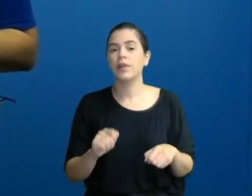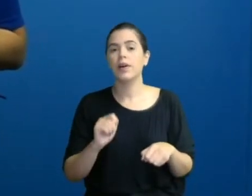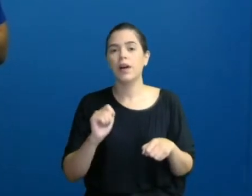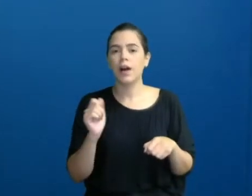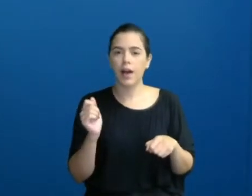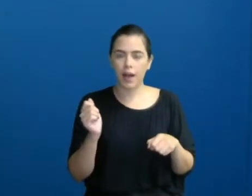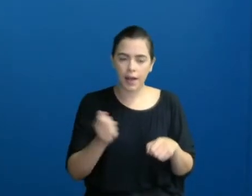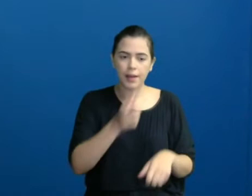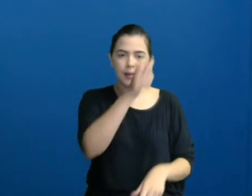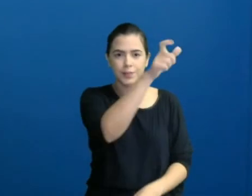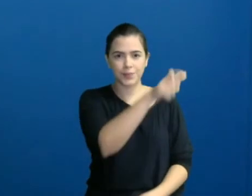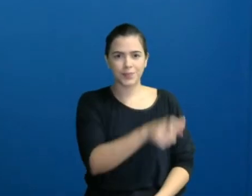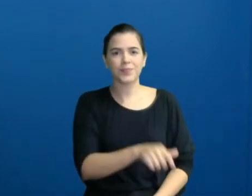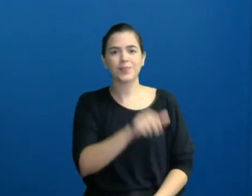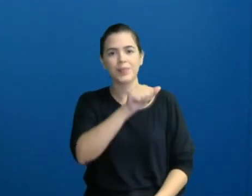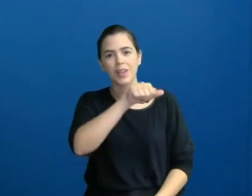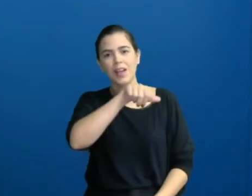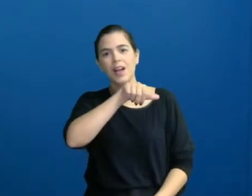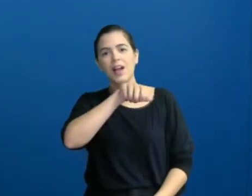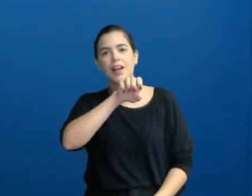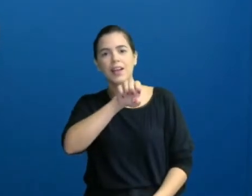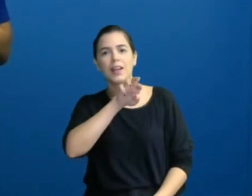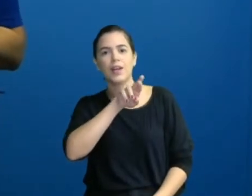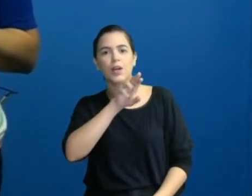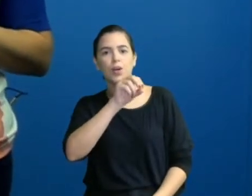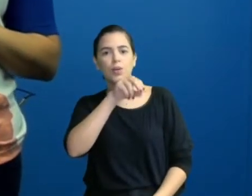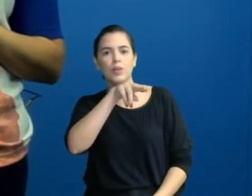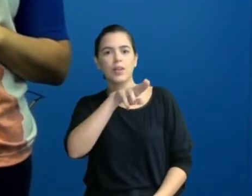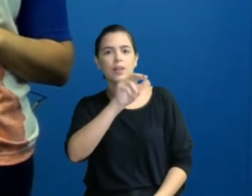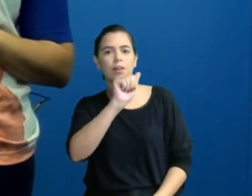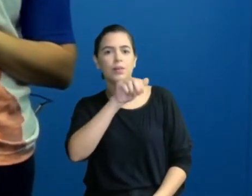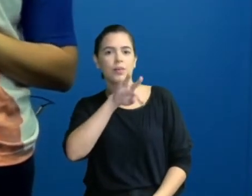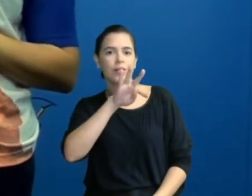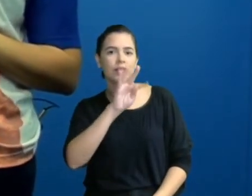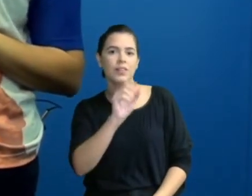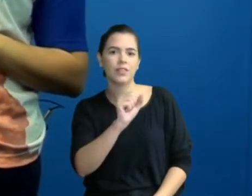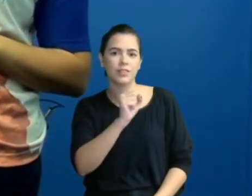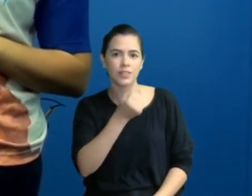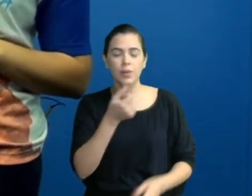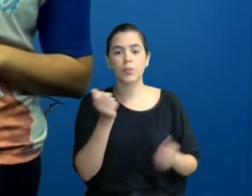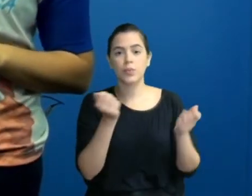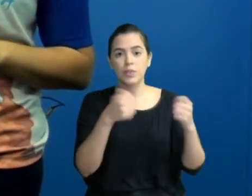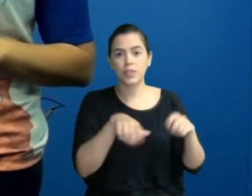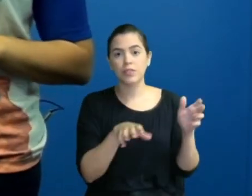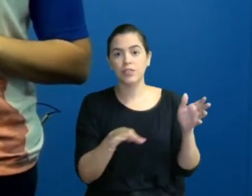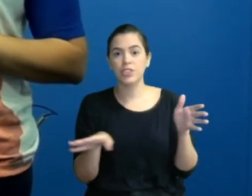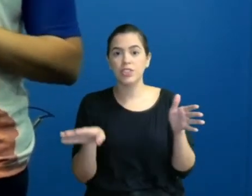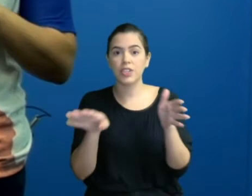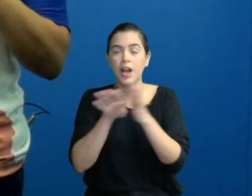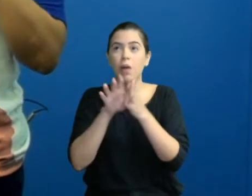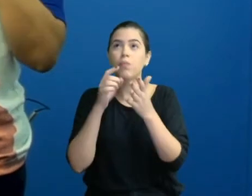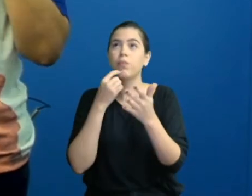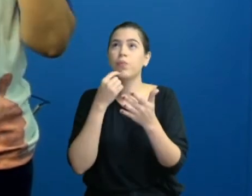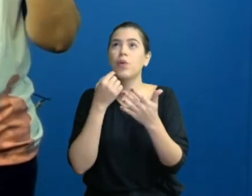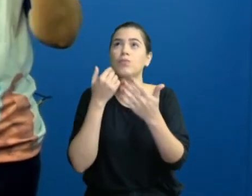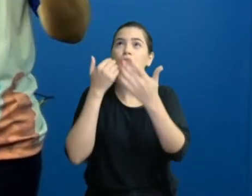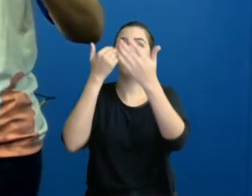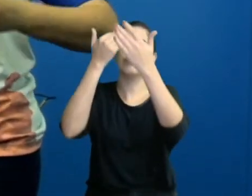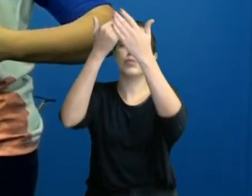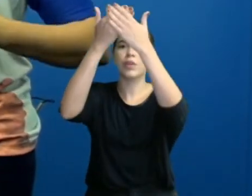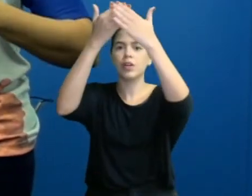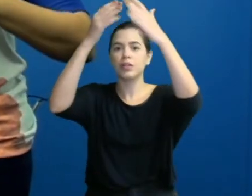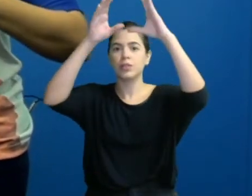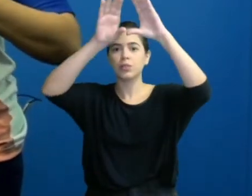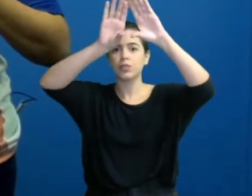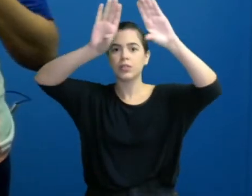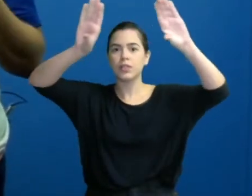aos aeronautas, tá bem? A aeronauta que ajudou o cientista a chegar lá o mais próximo possível do céu, né? E conseguir